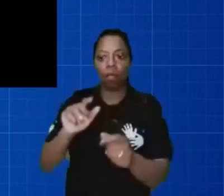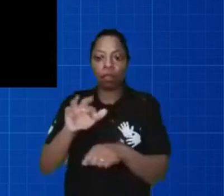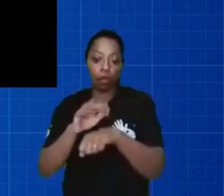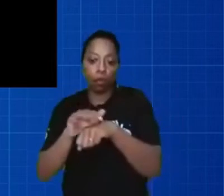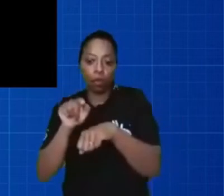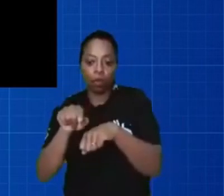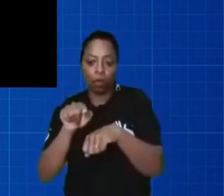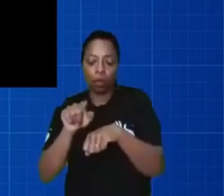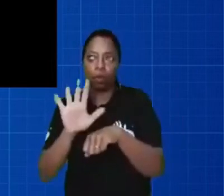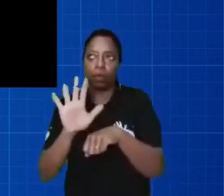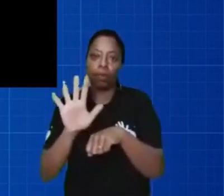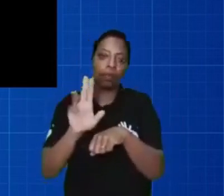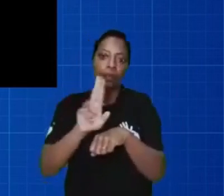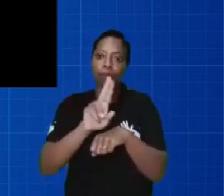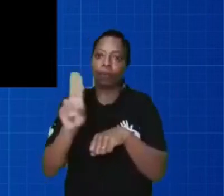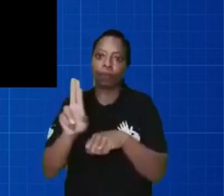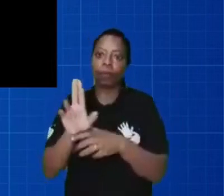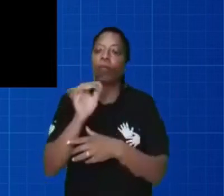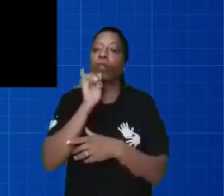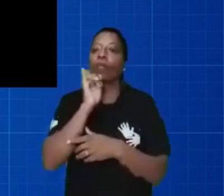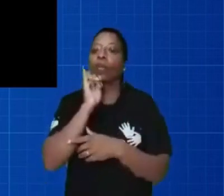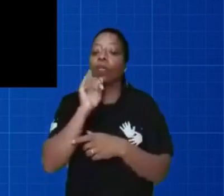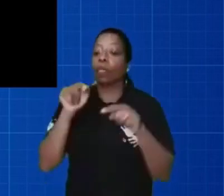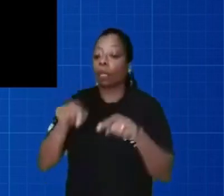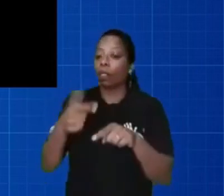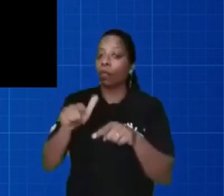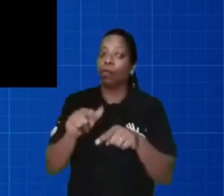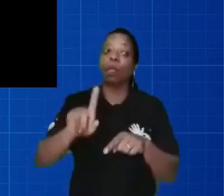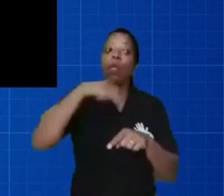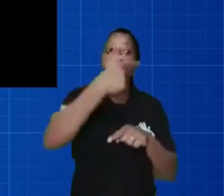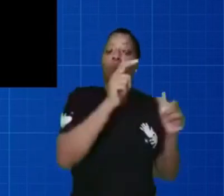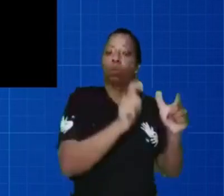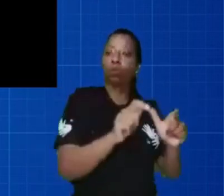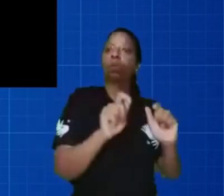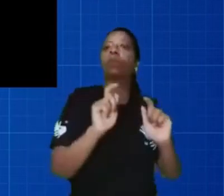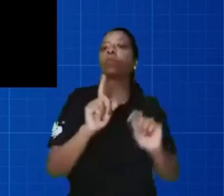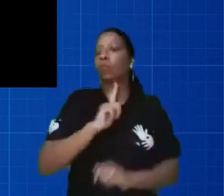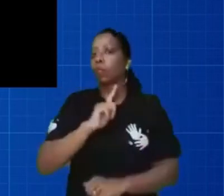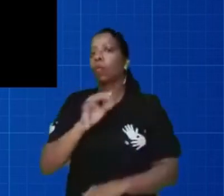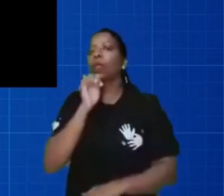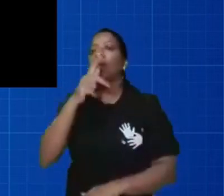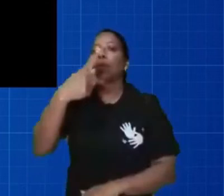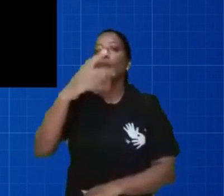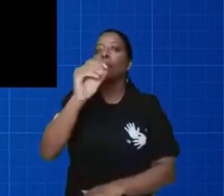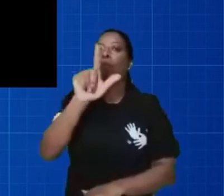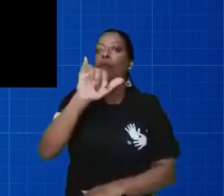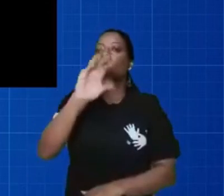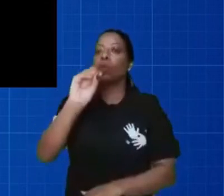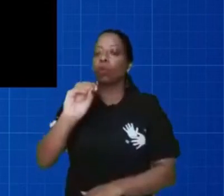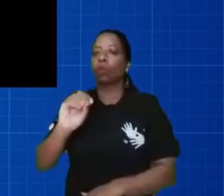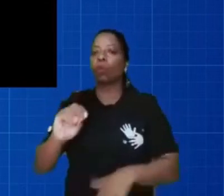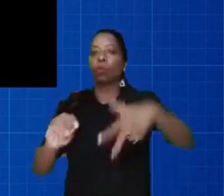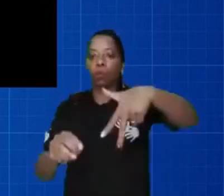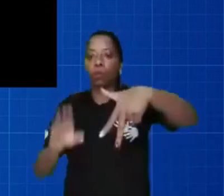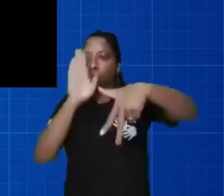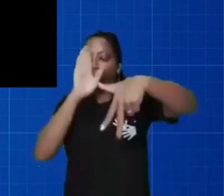é a poliomielite. Recebemos certificado de erradicação das Américas em 1994. E o sarampo, nós